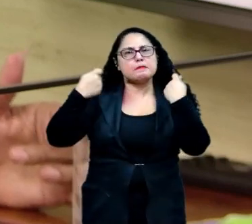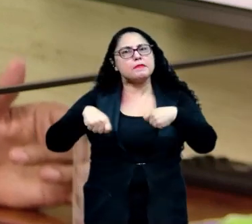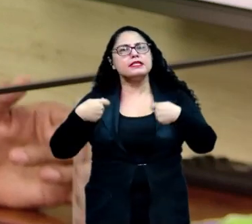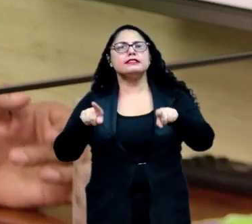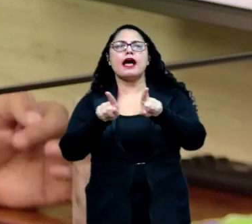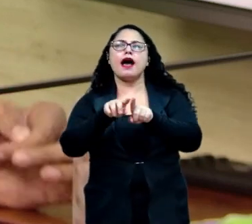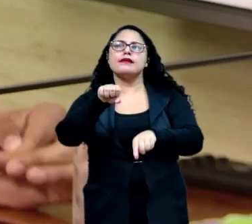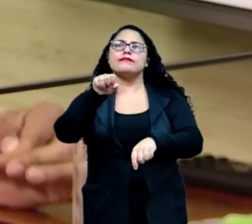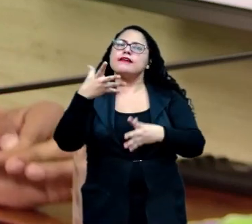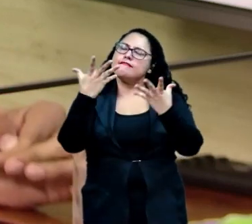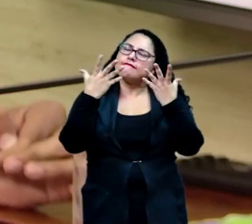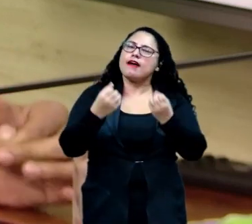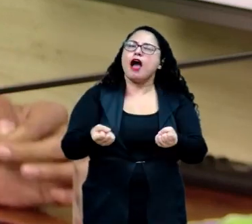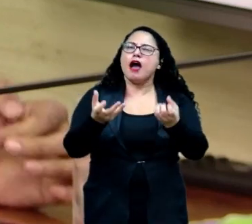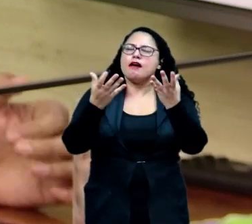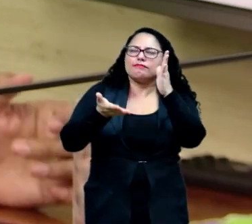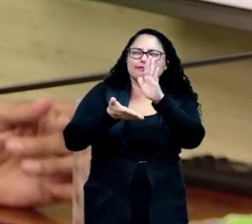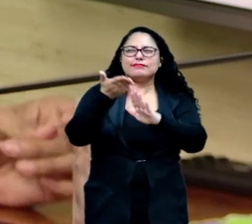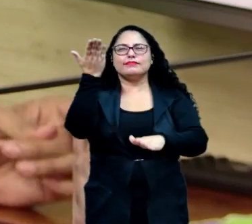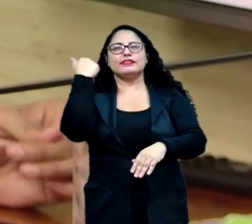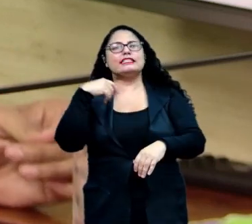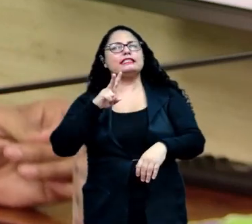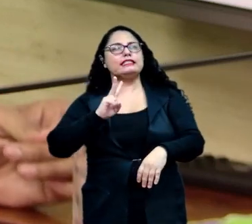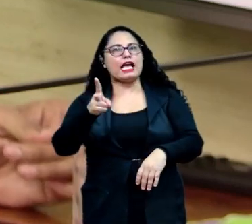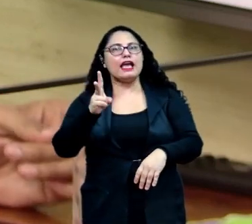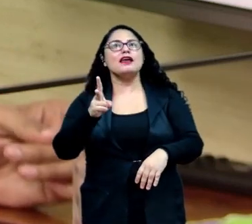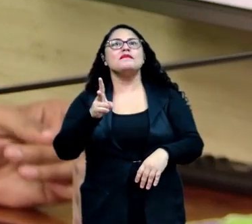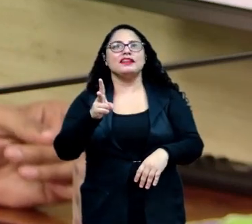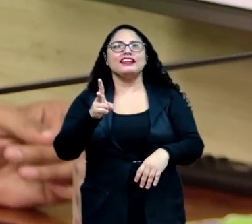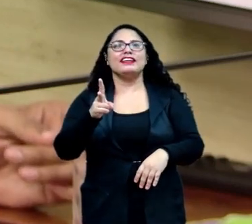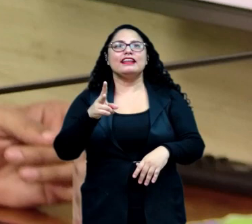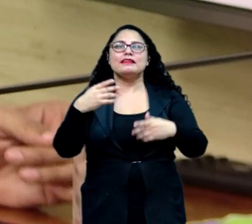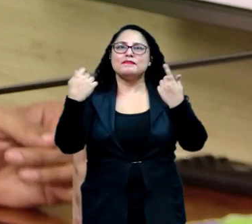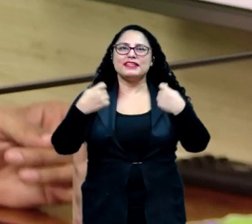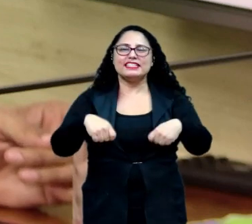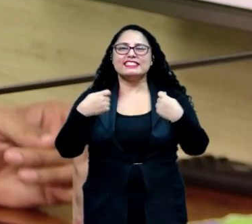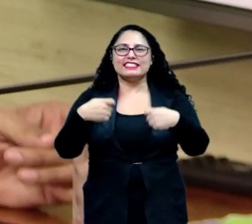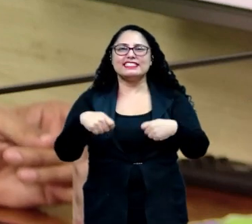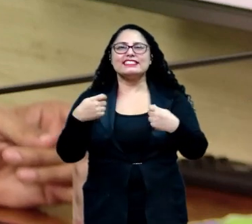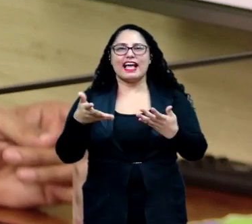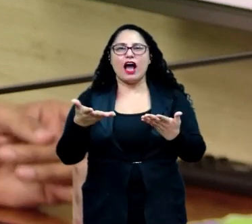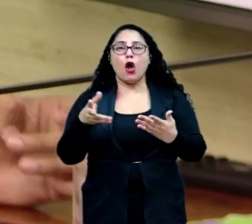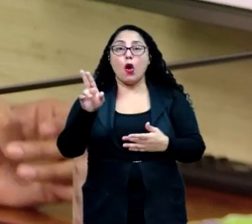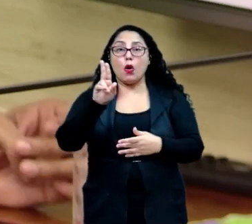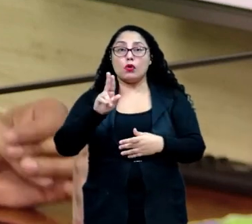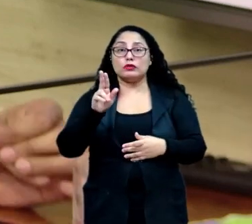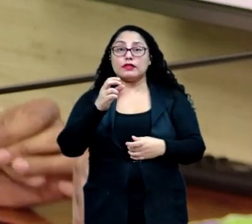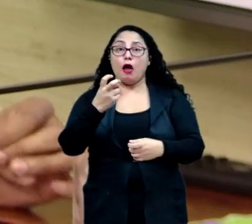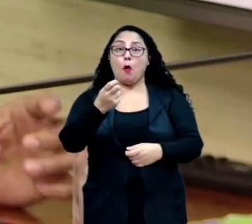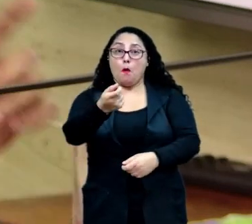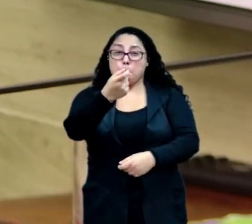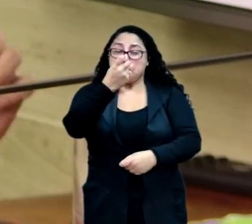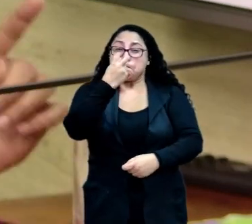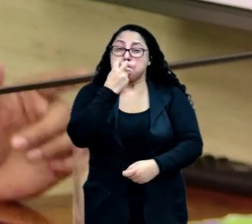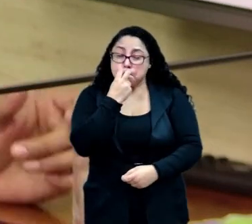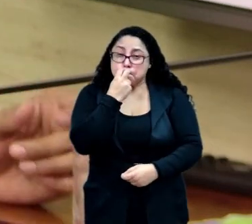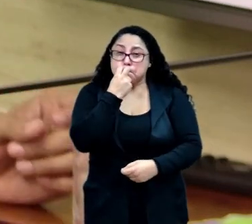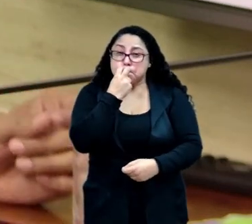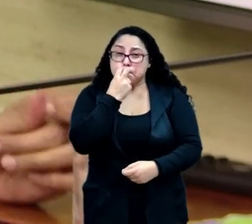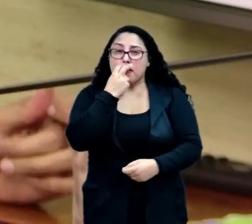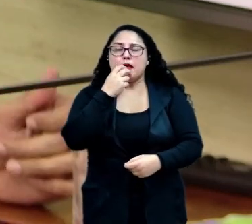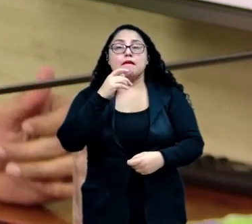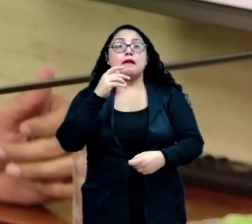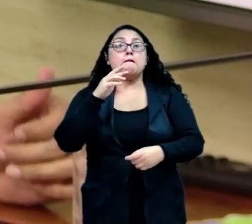necessária. E vamos, sempre que for também necessário, usar os apitos, mesmo que eles